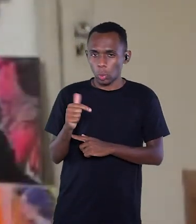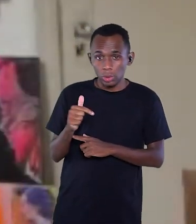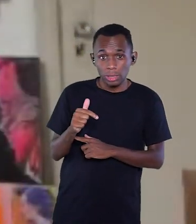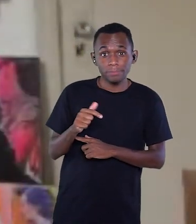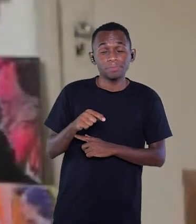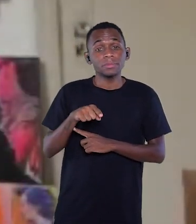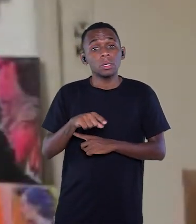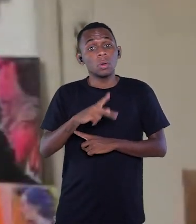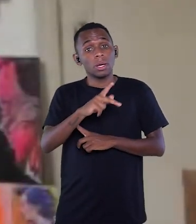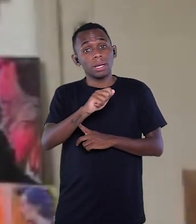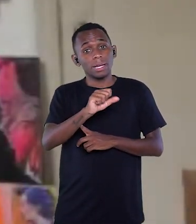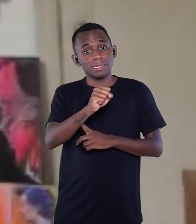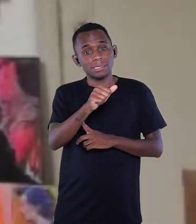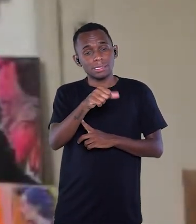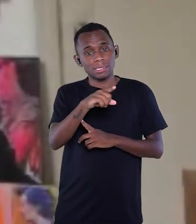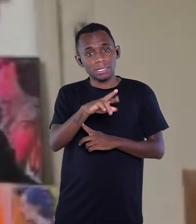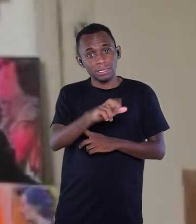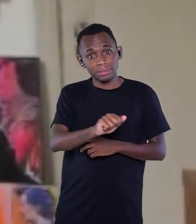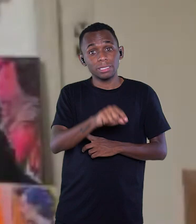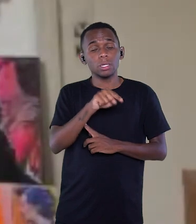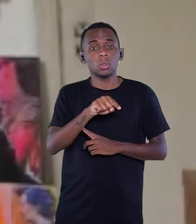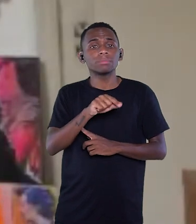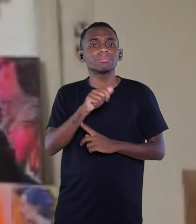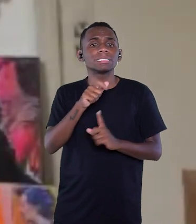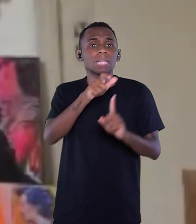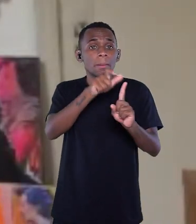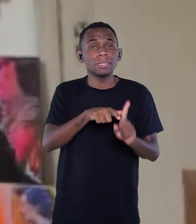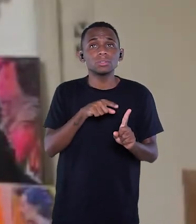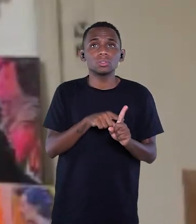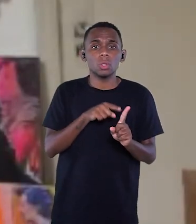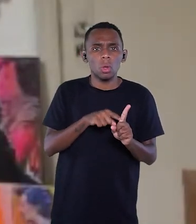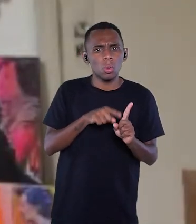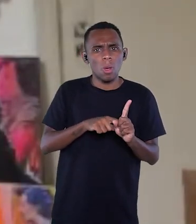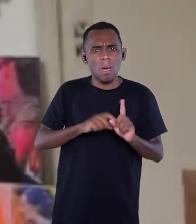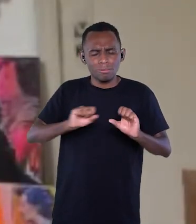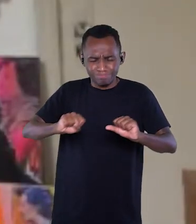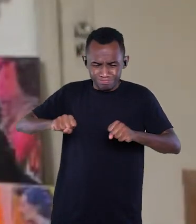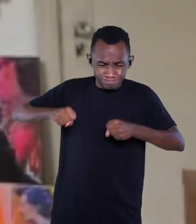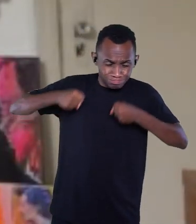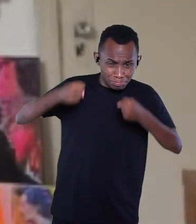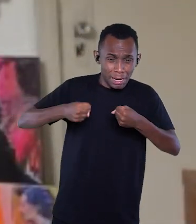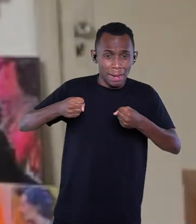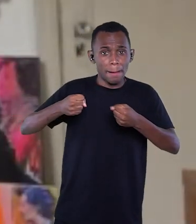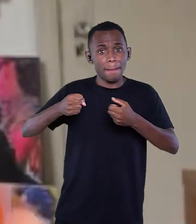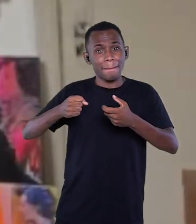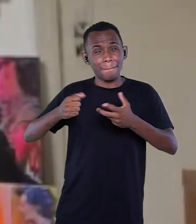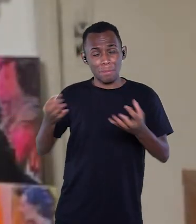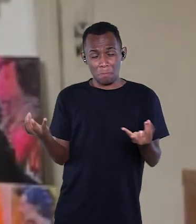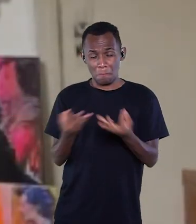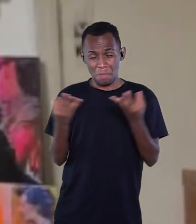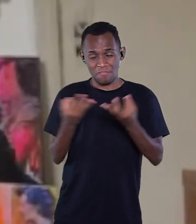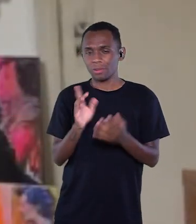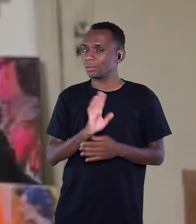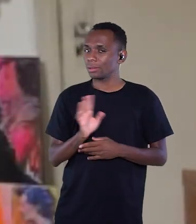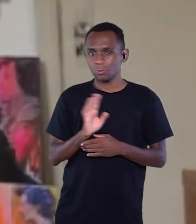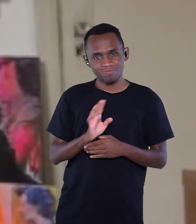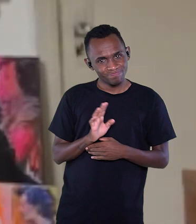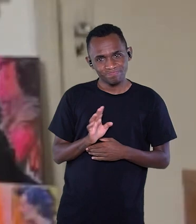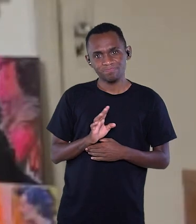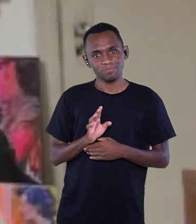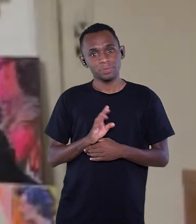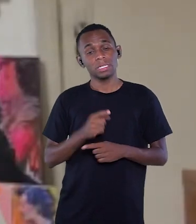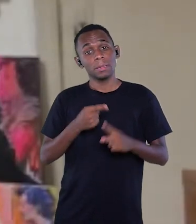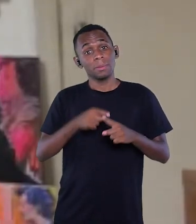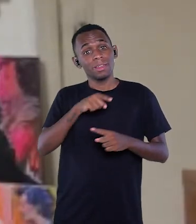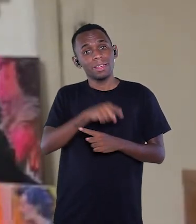A Cassandra mesmo, ela não foi uma militante perfeita, assim, isso talvez seja uma questão, né?